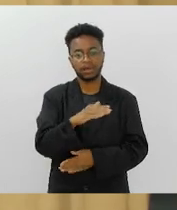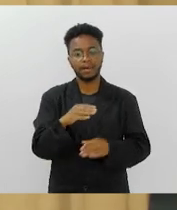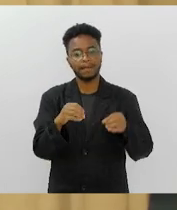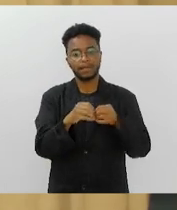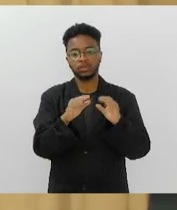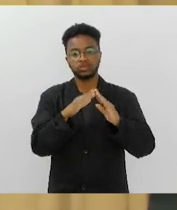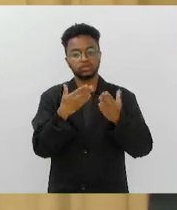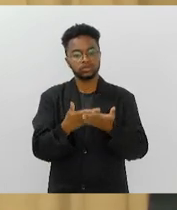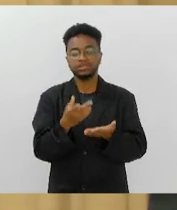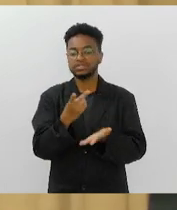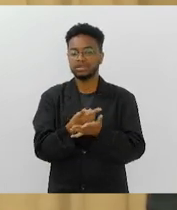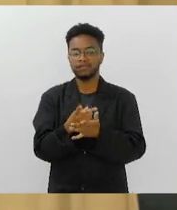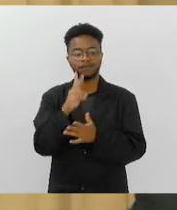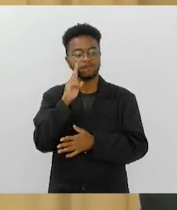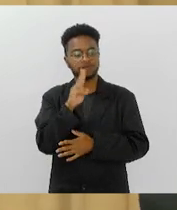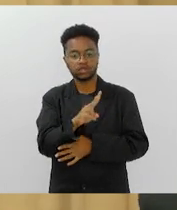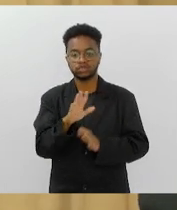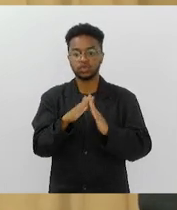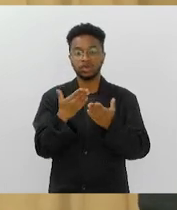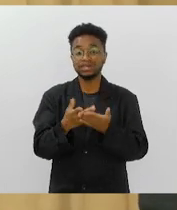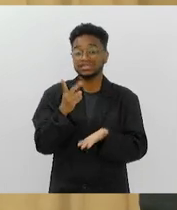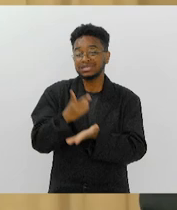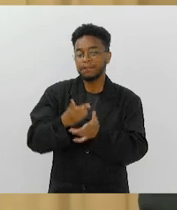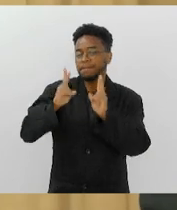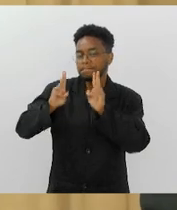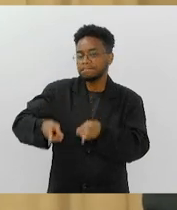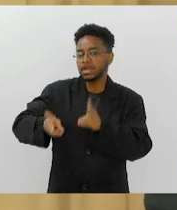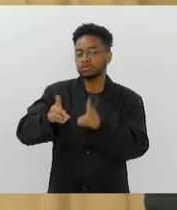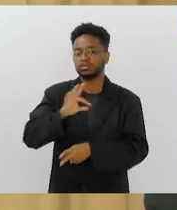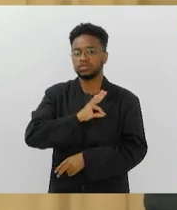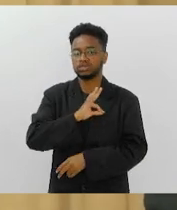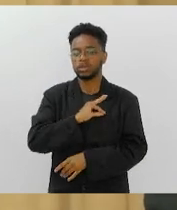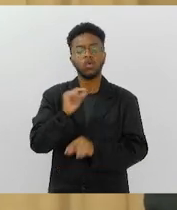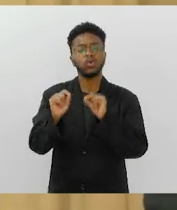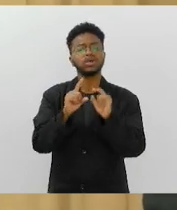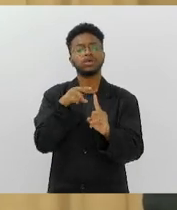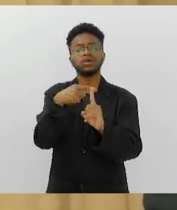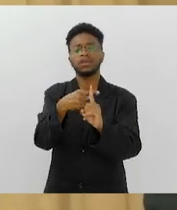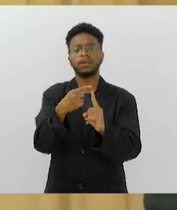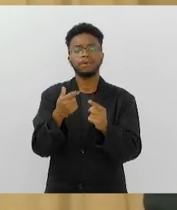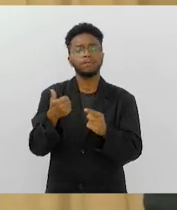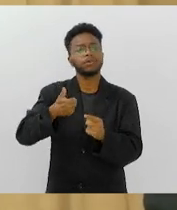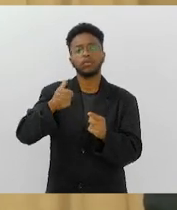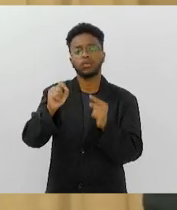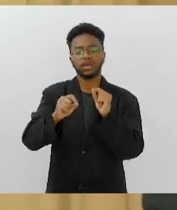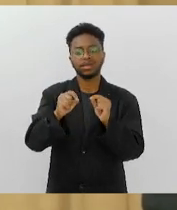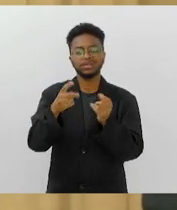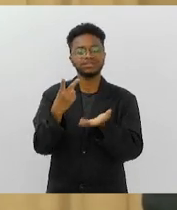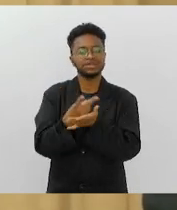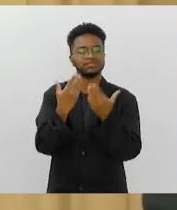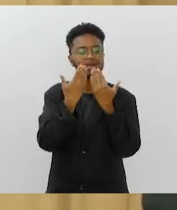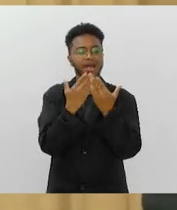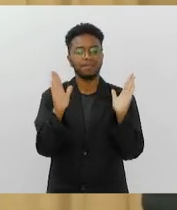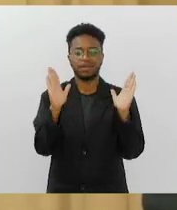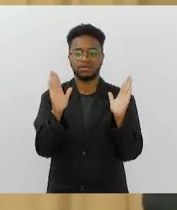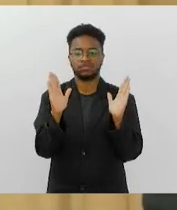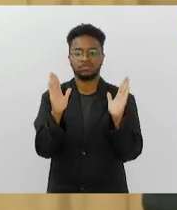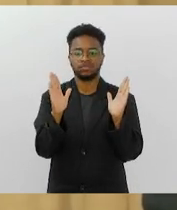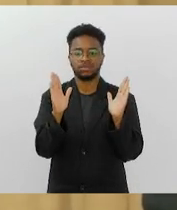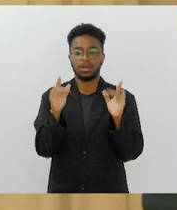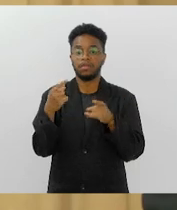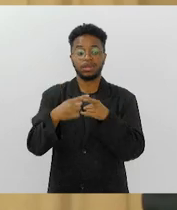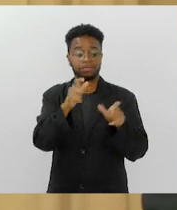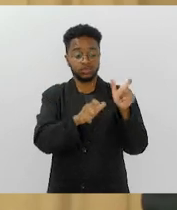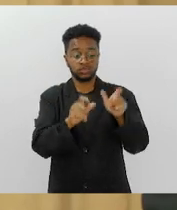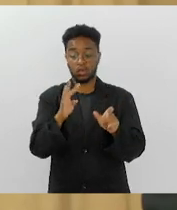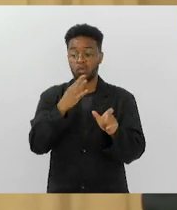estar naquele colégio e é sempre o mesmo policial. Qual é a vantagem? A primeira vantagem? Portas abertas. Eu sou conhecido,